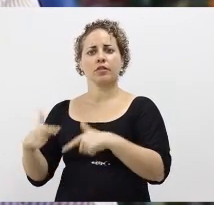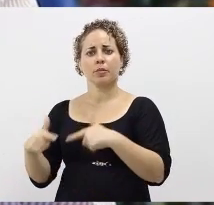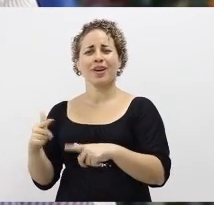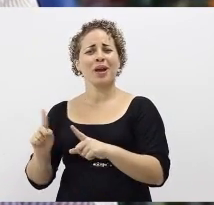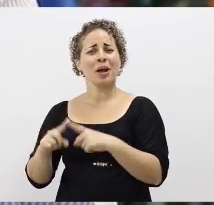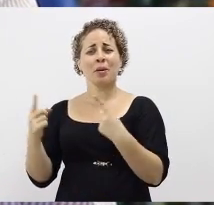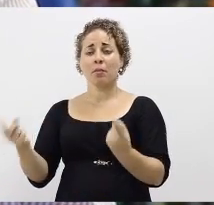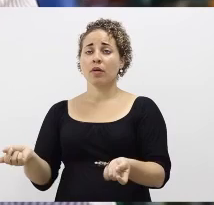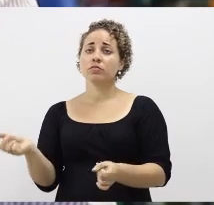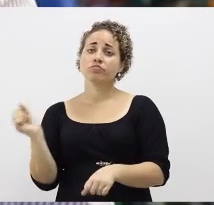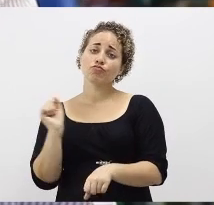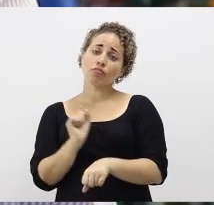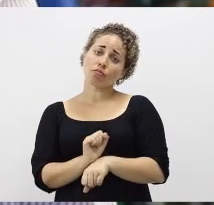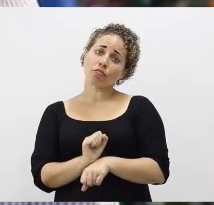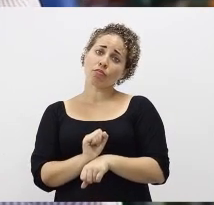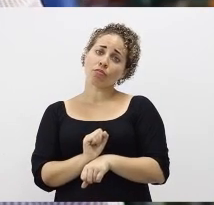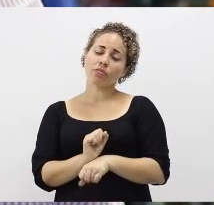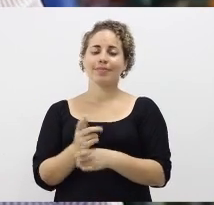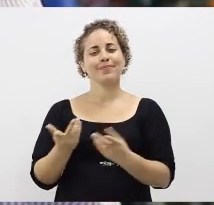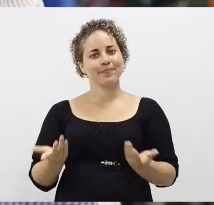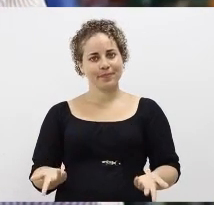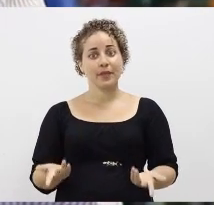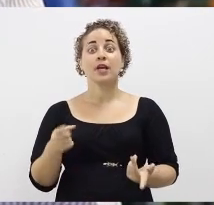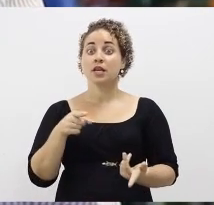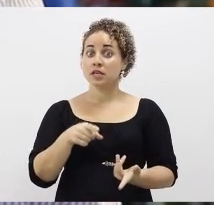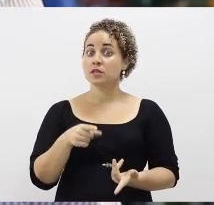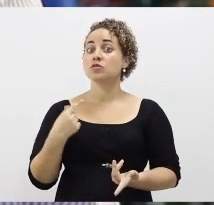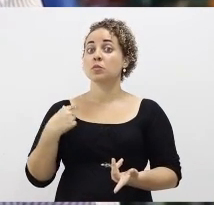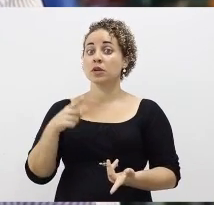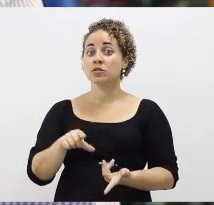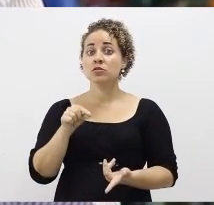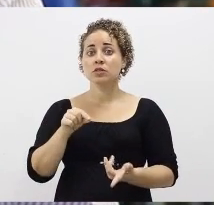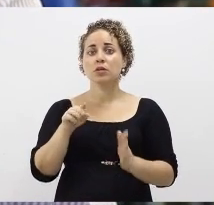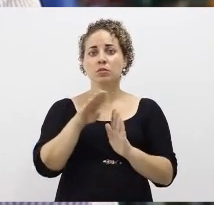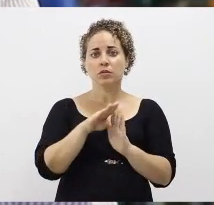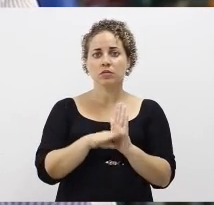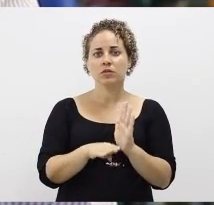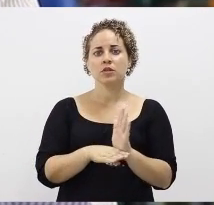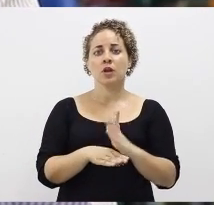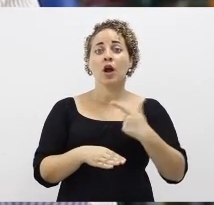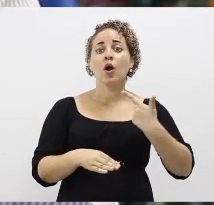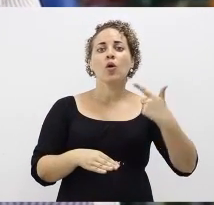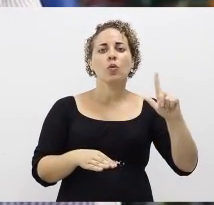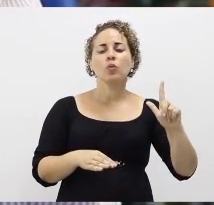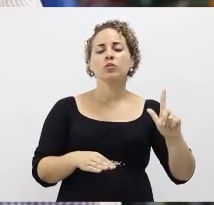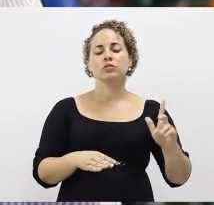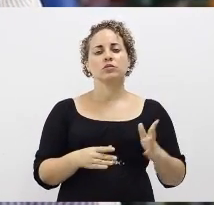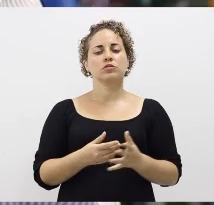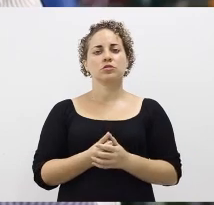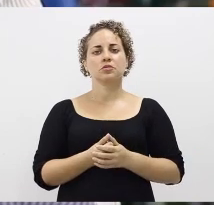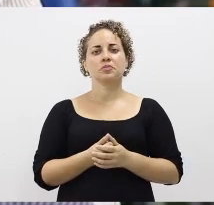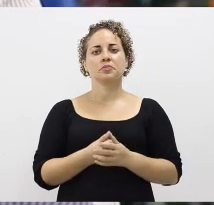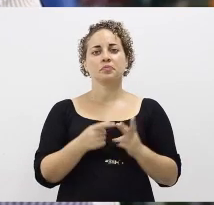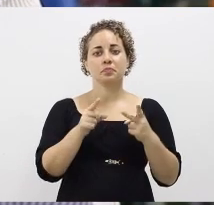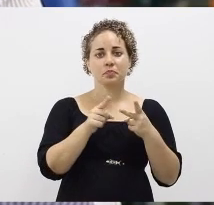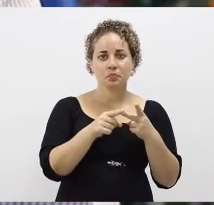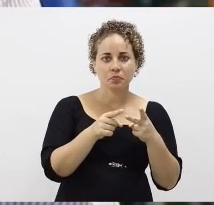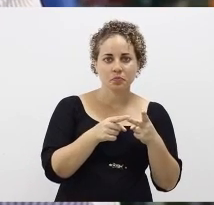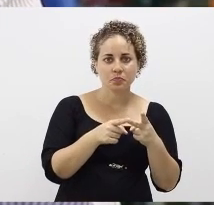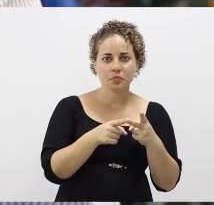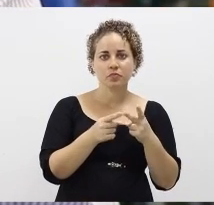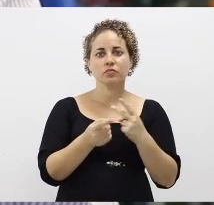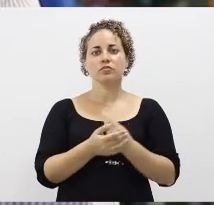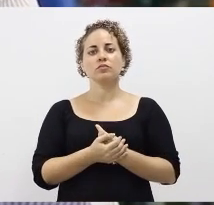Tratam-se de decisões programadas. Mas há aquelas situações de maior complexidade. São as